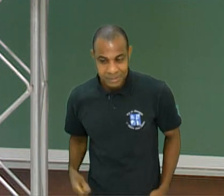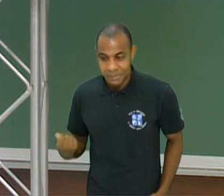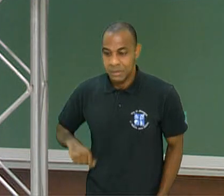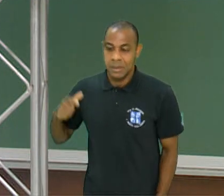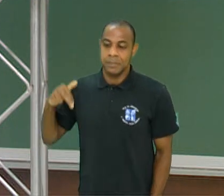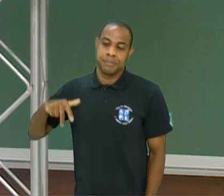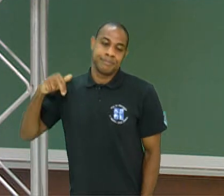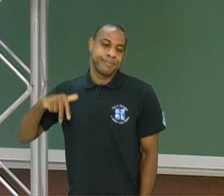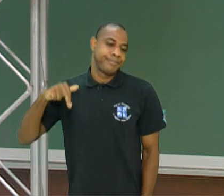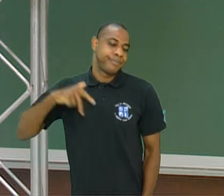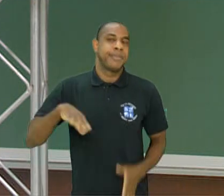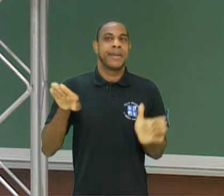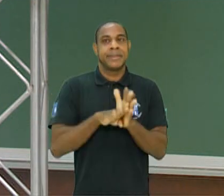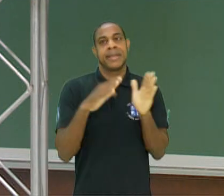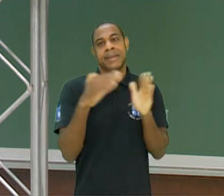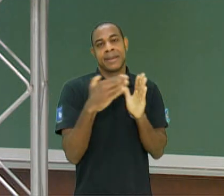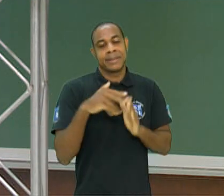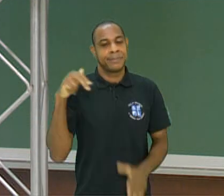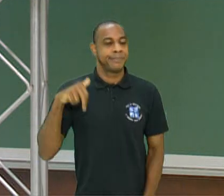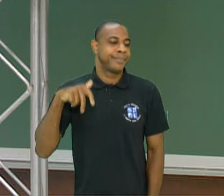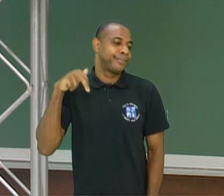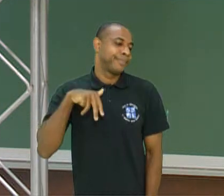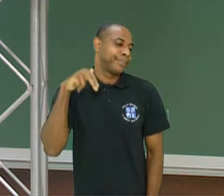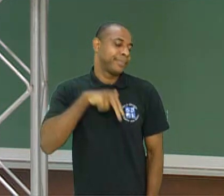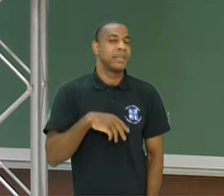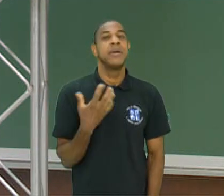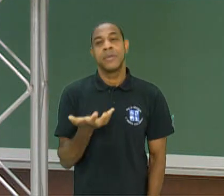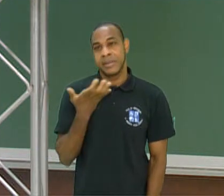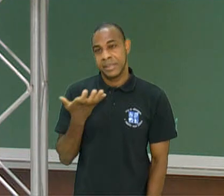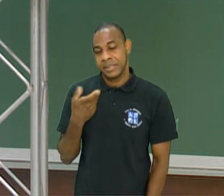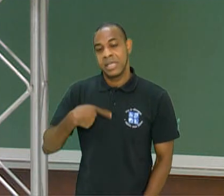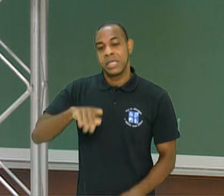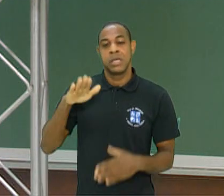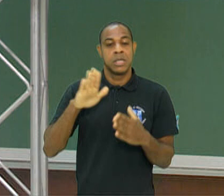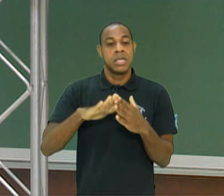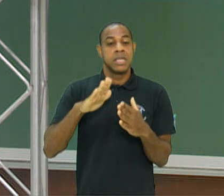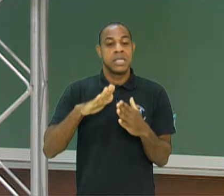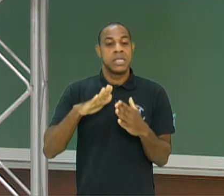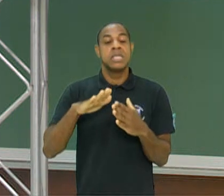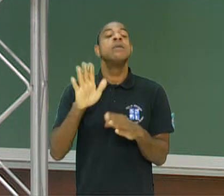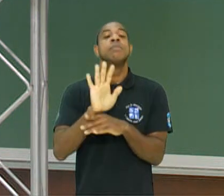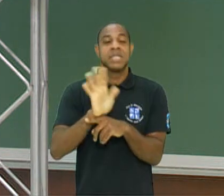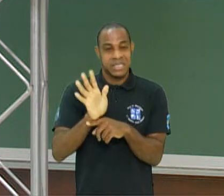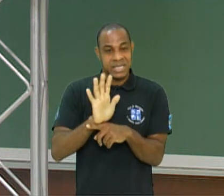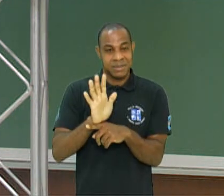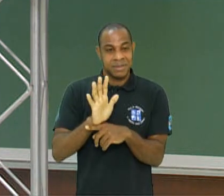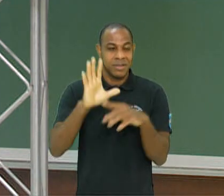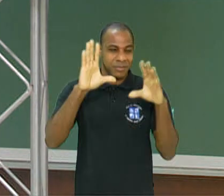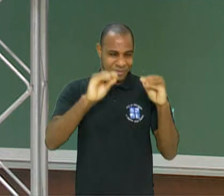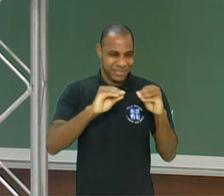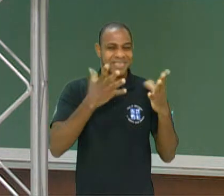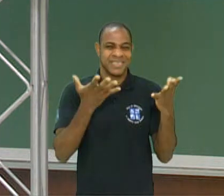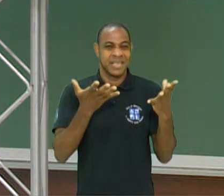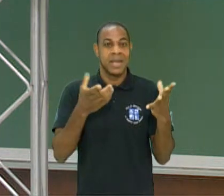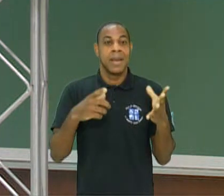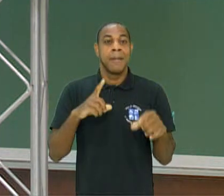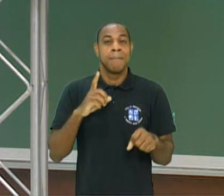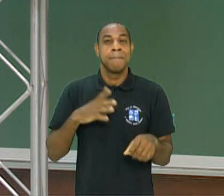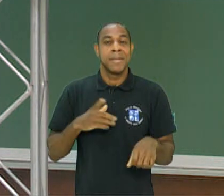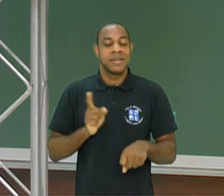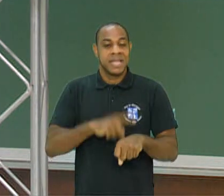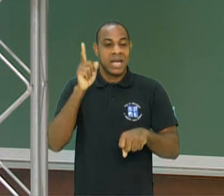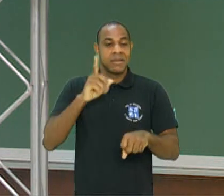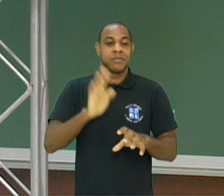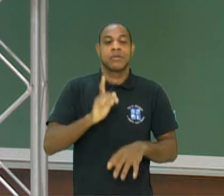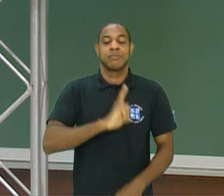andar até em casa. Eu queria muito ir ao cinema com os meus pais naquela noite, mas na hora que eu cheguei em casa eles